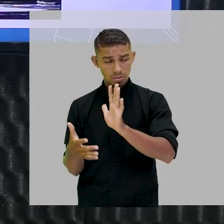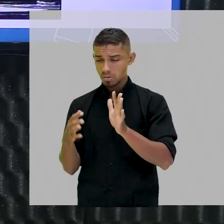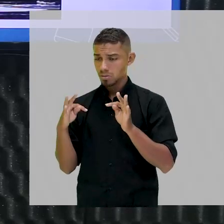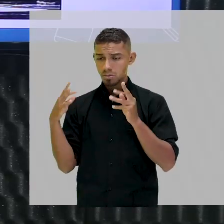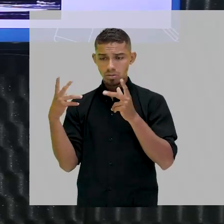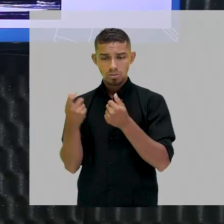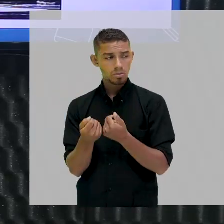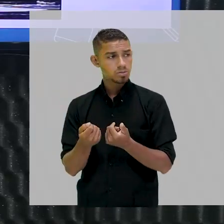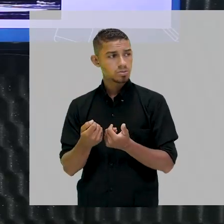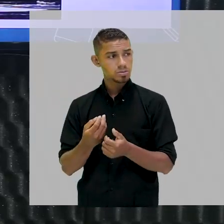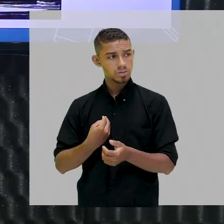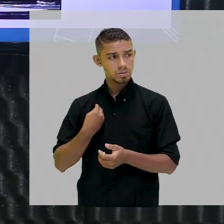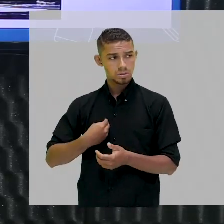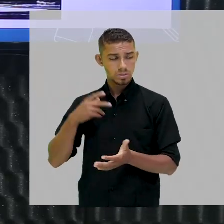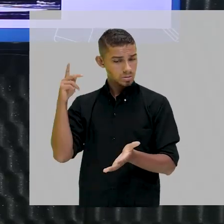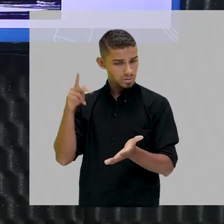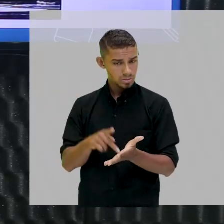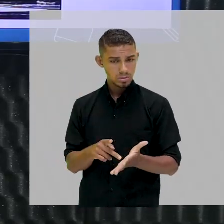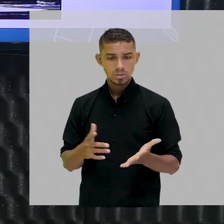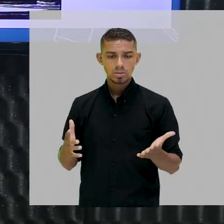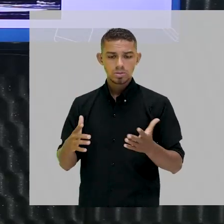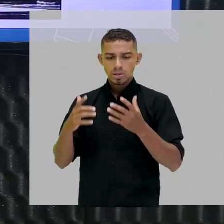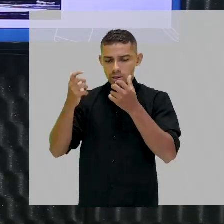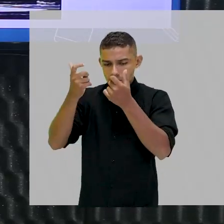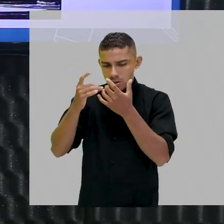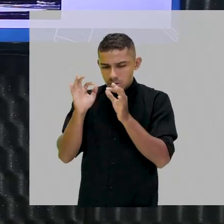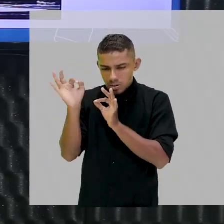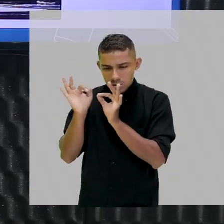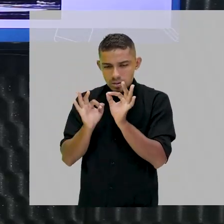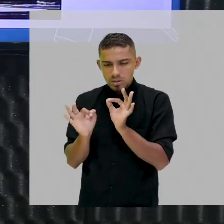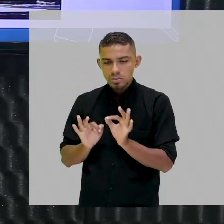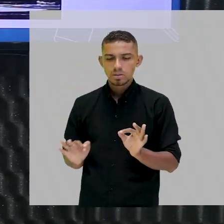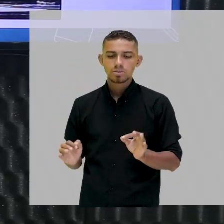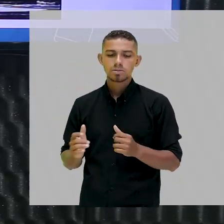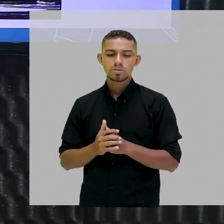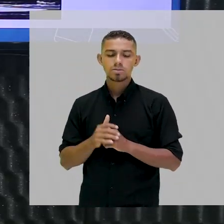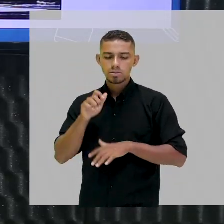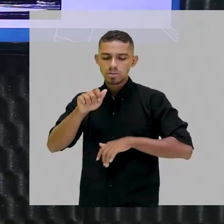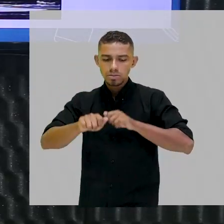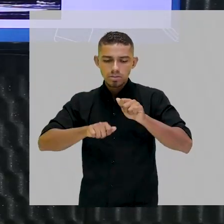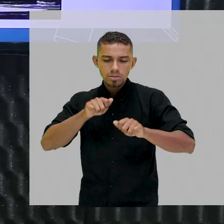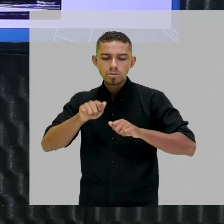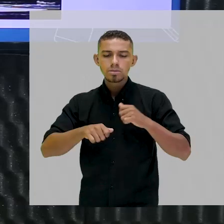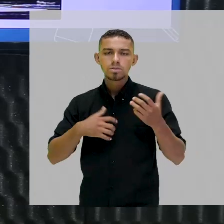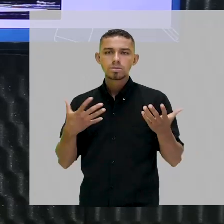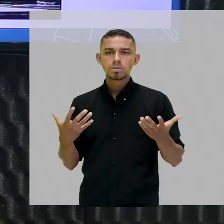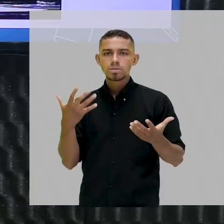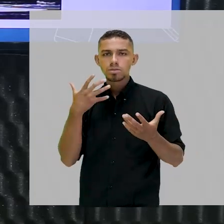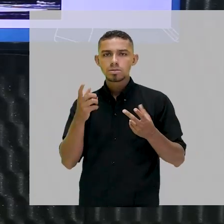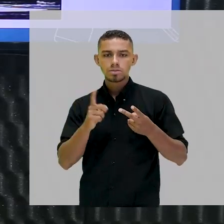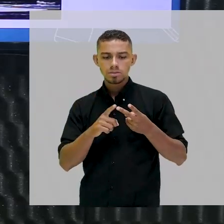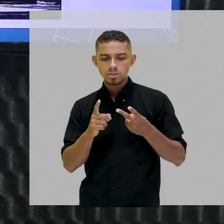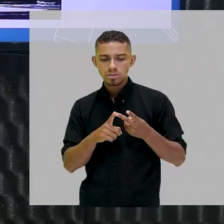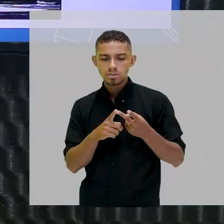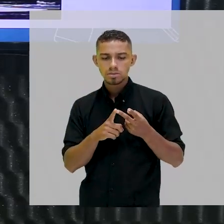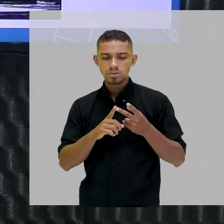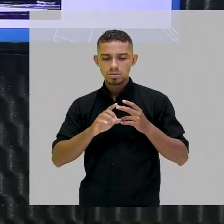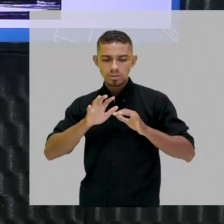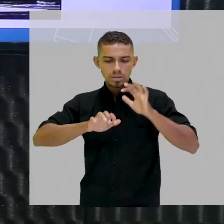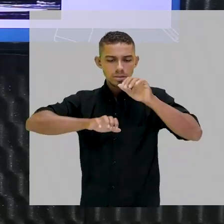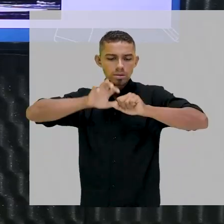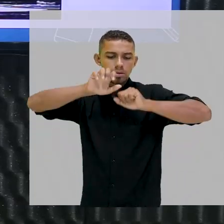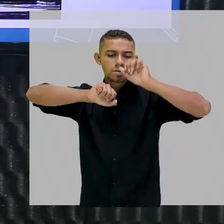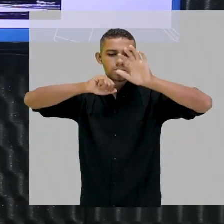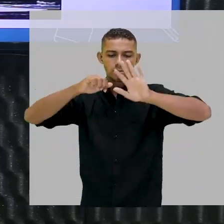seu tamanho original. Eles vão ali fragmentando, pegam, ó, do ciclismo, eu quero só isso. Da escalada, vamos falar só sobre